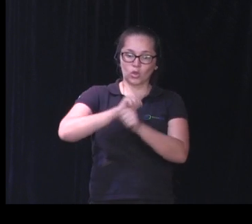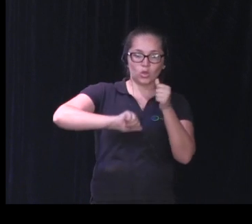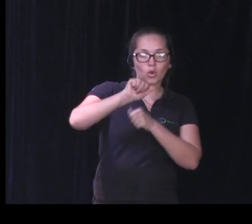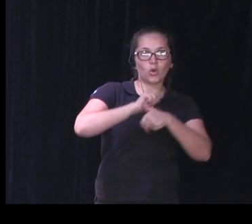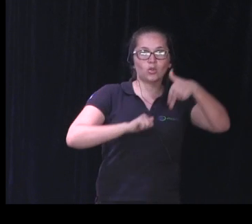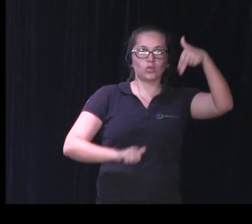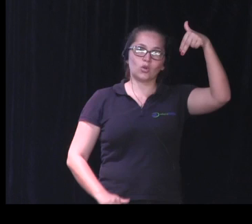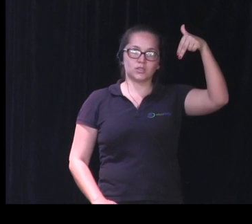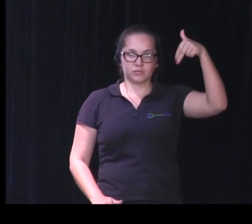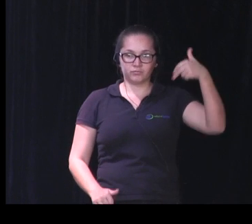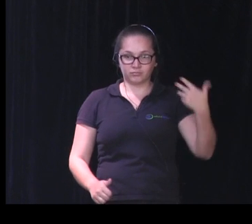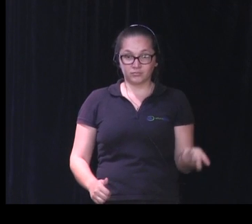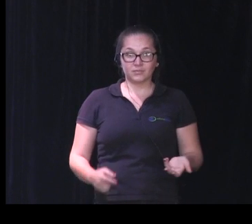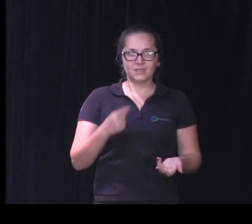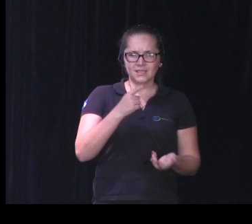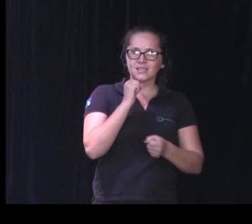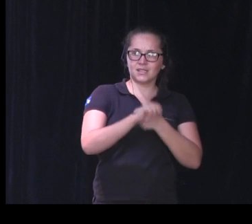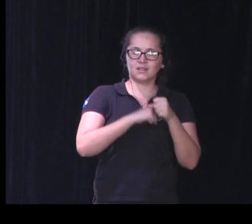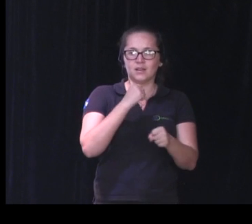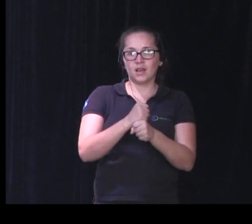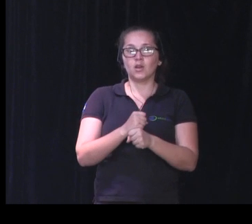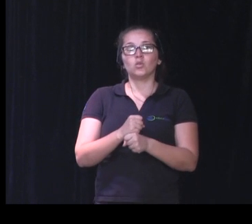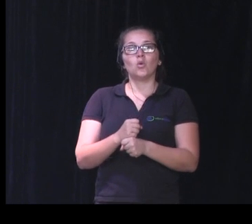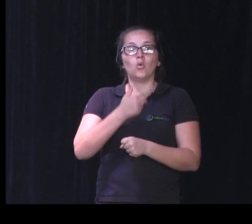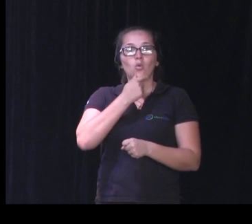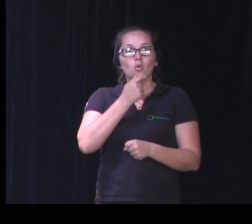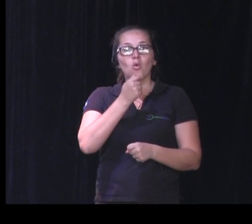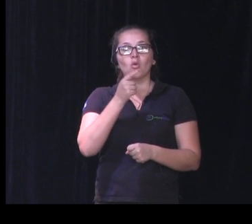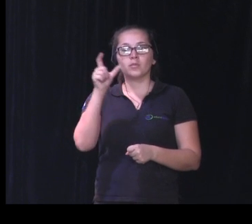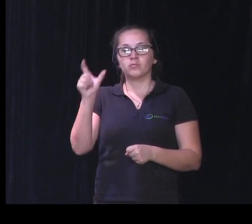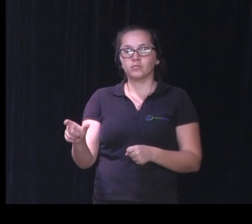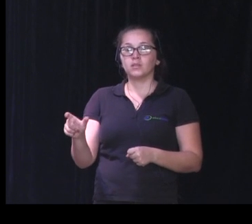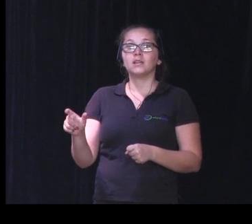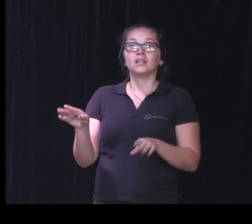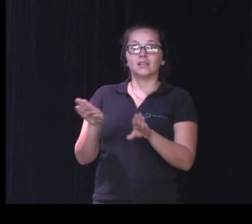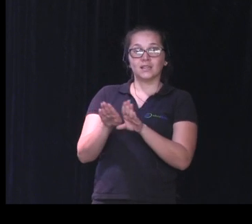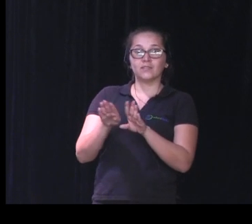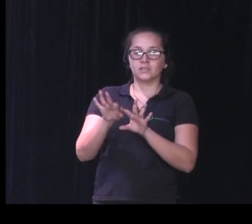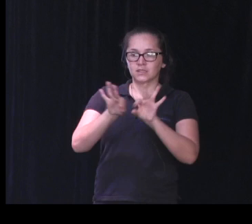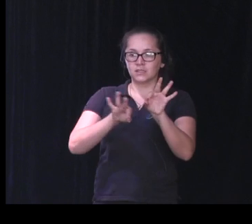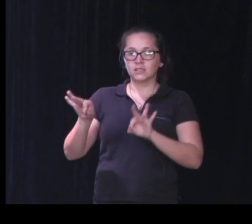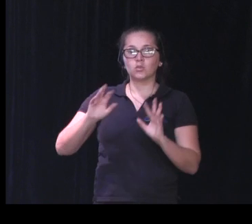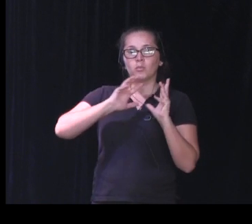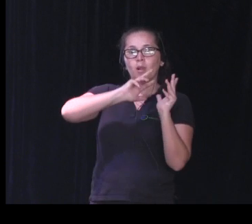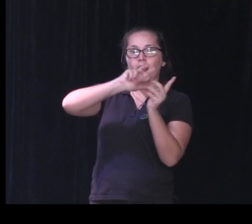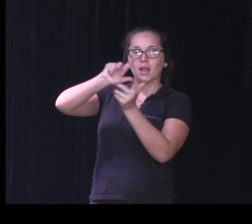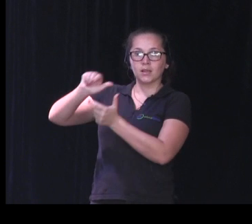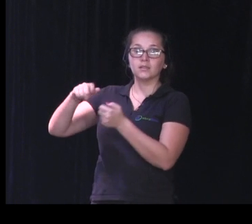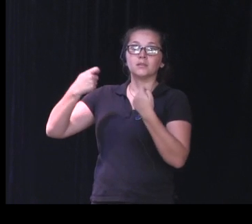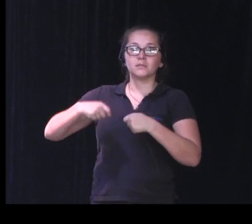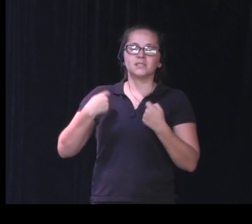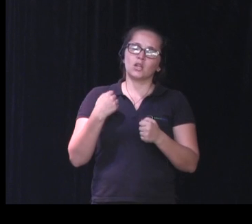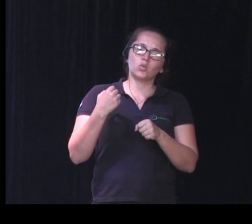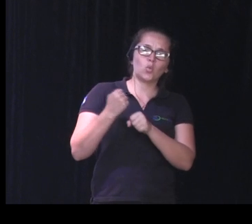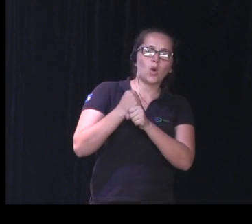sul no norte. Este mesmo ano, o Mr. Fuller vai fazer o plano triangular do